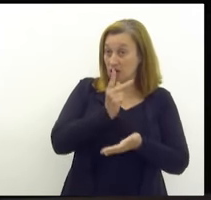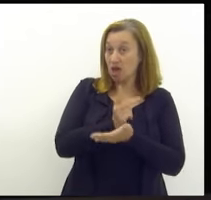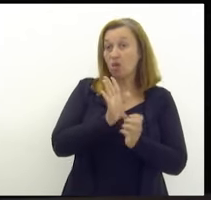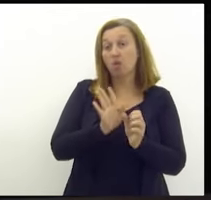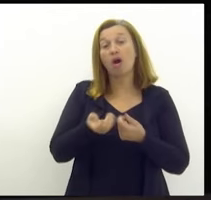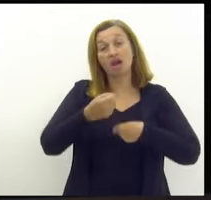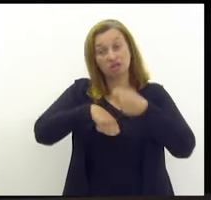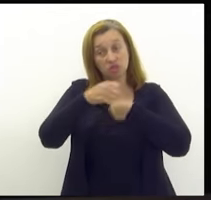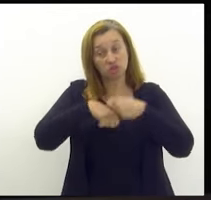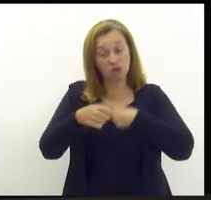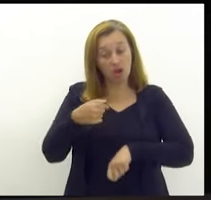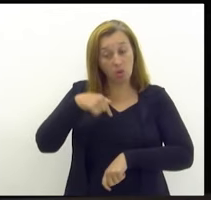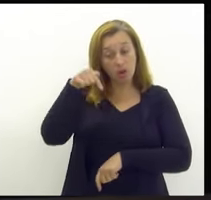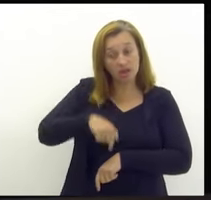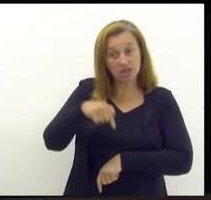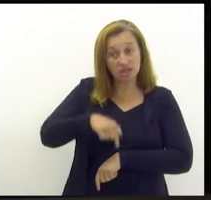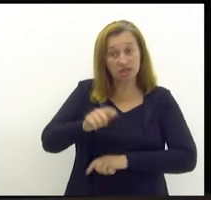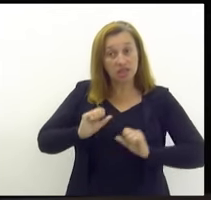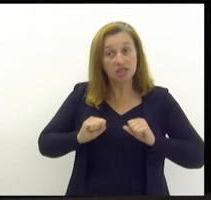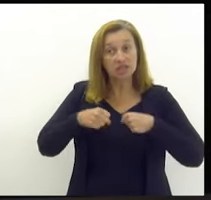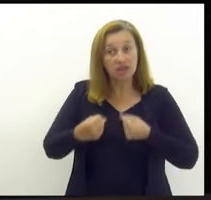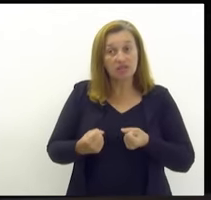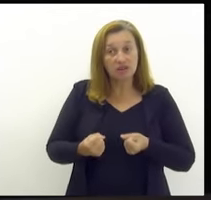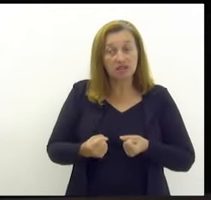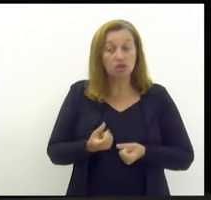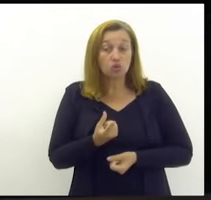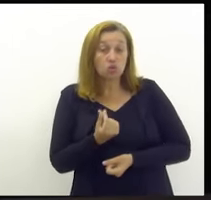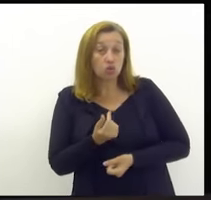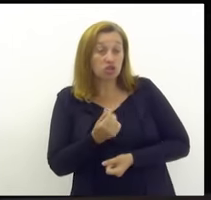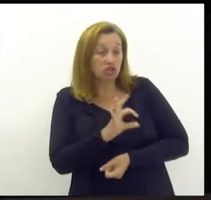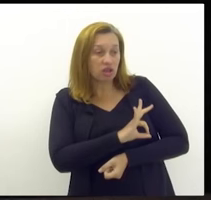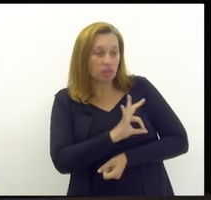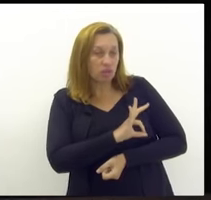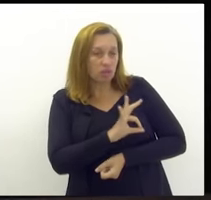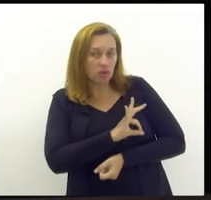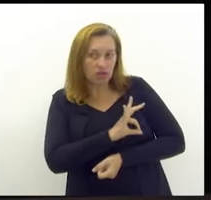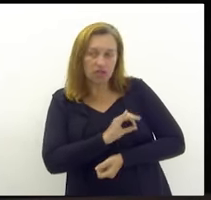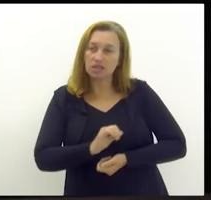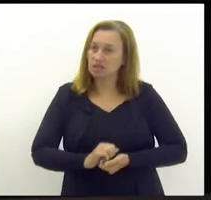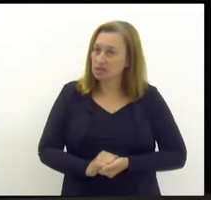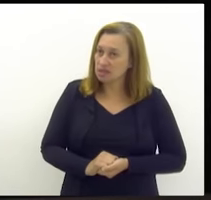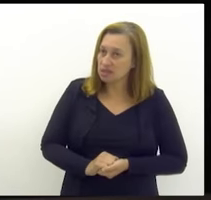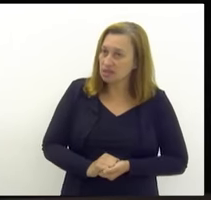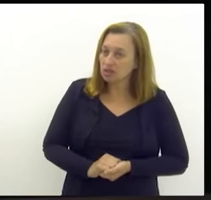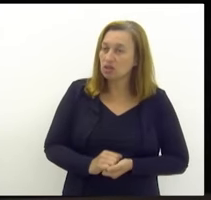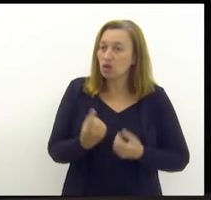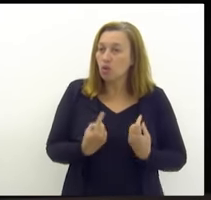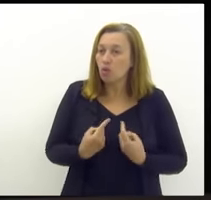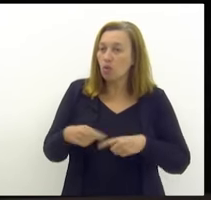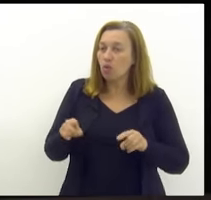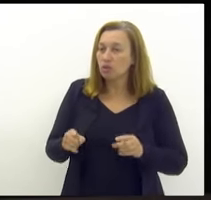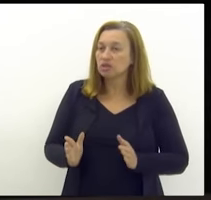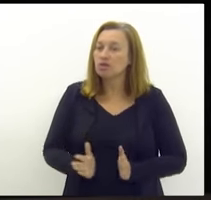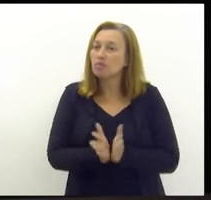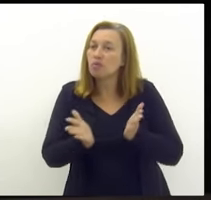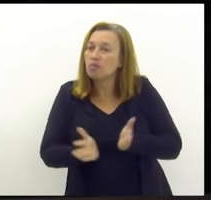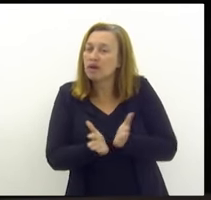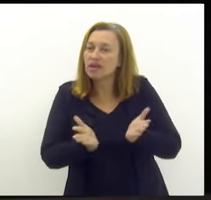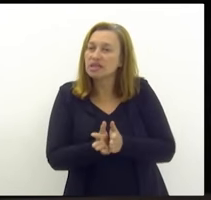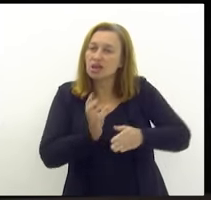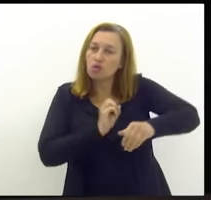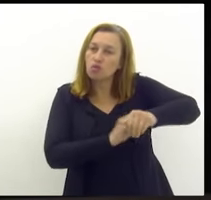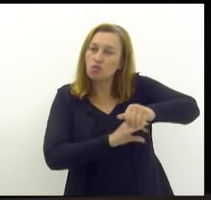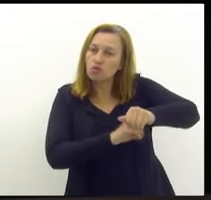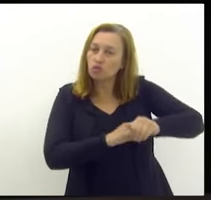estarei aqui defendendo o fundo da Cultura eu estarei aqui defendendo o fundo de combate à pobreza defendendo